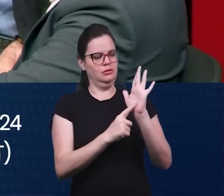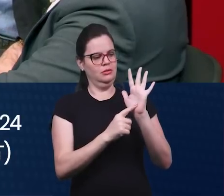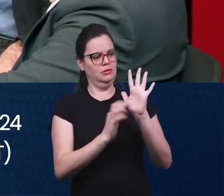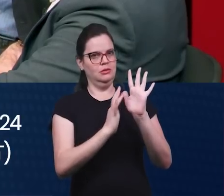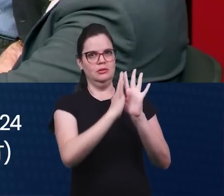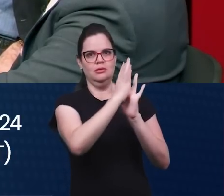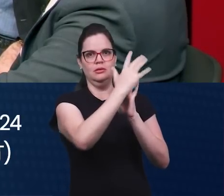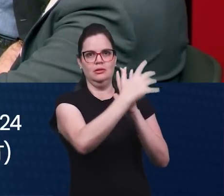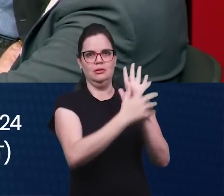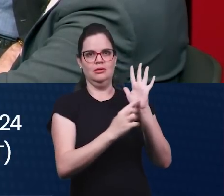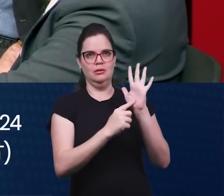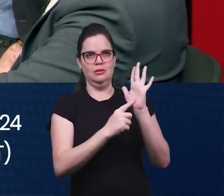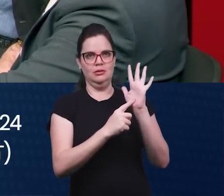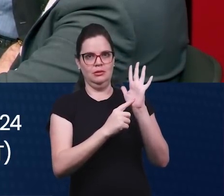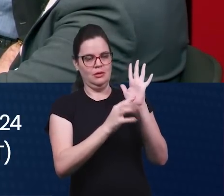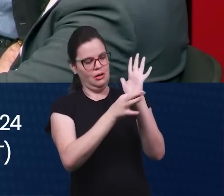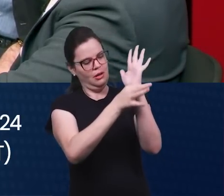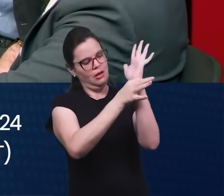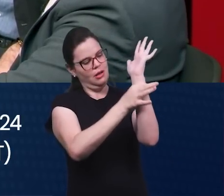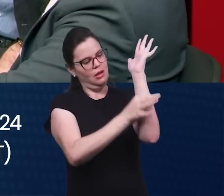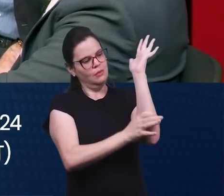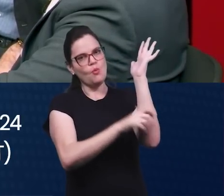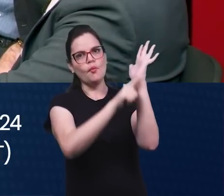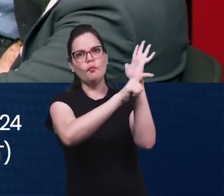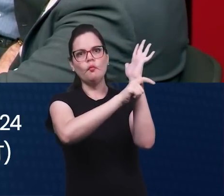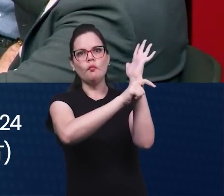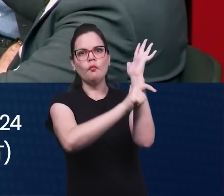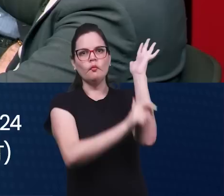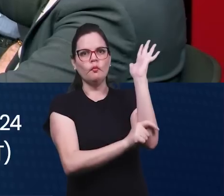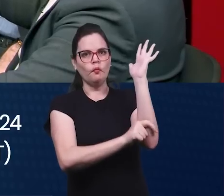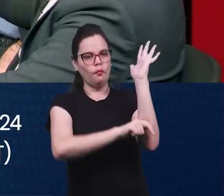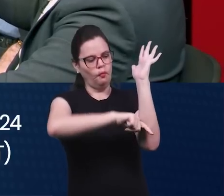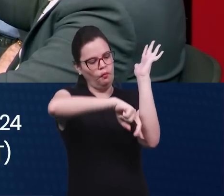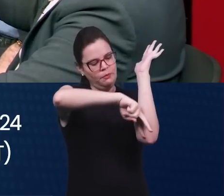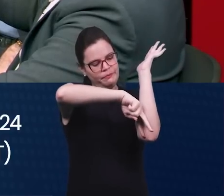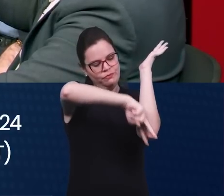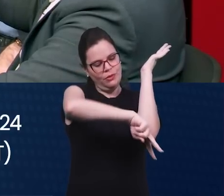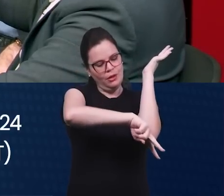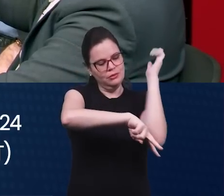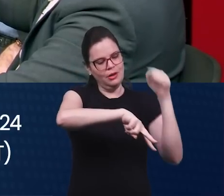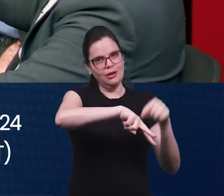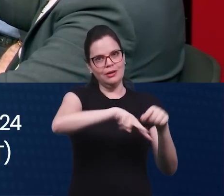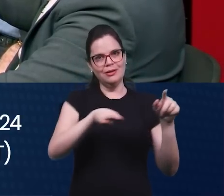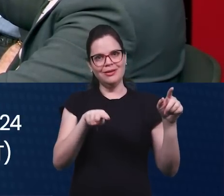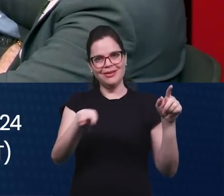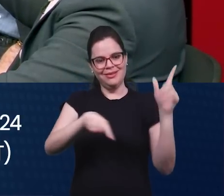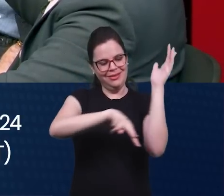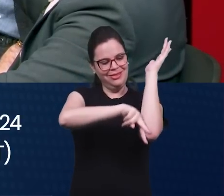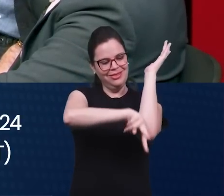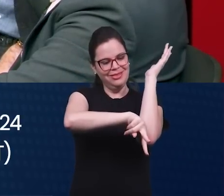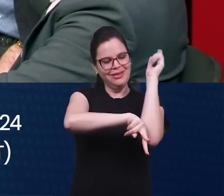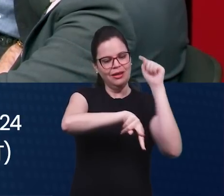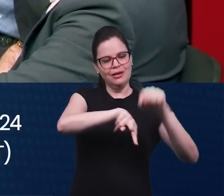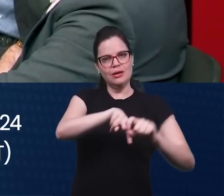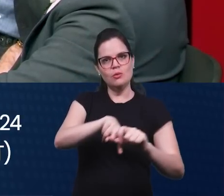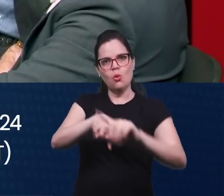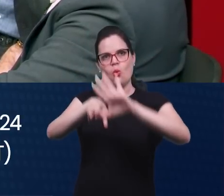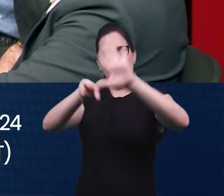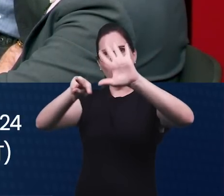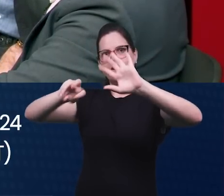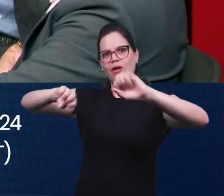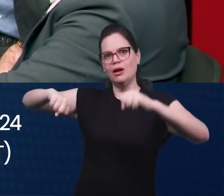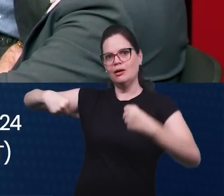os axônios, que vão fazer essas conexões. Então, uma informação, ela sai e ela tem que ser transportada